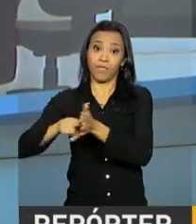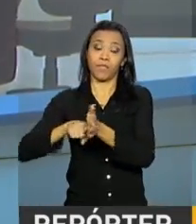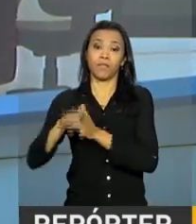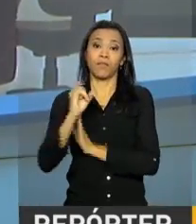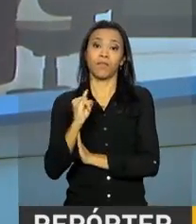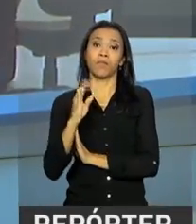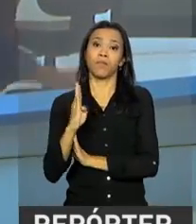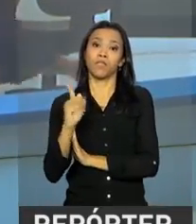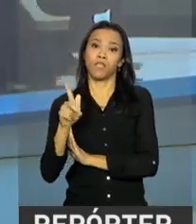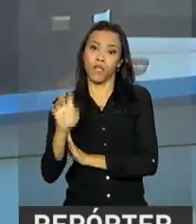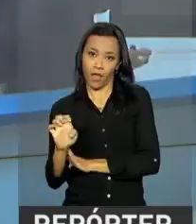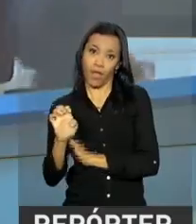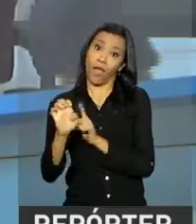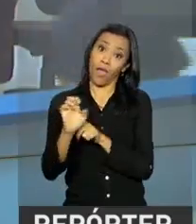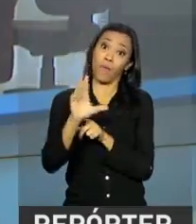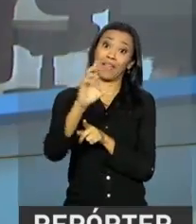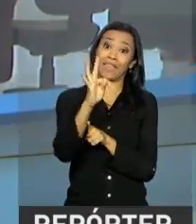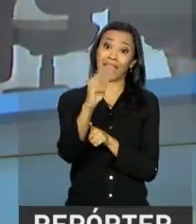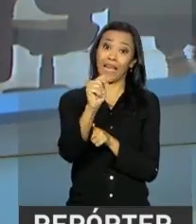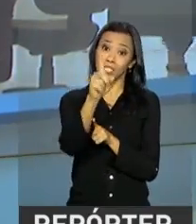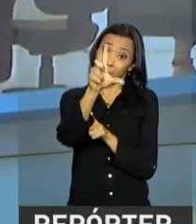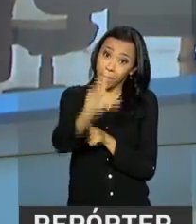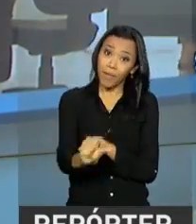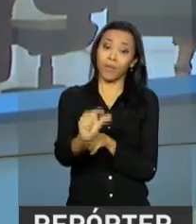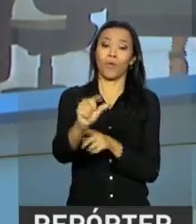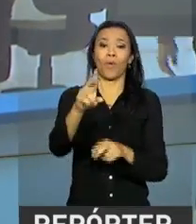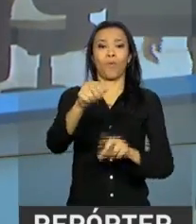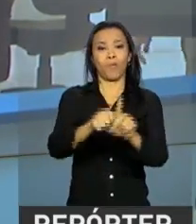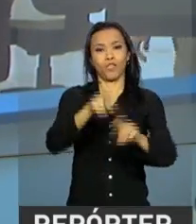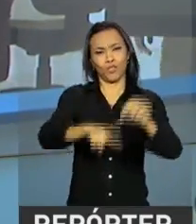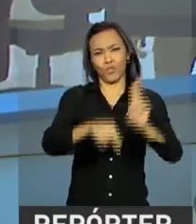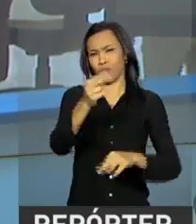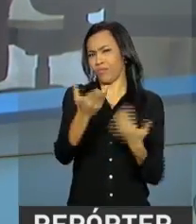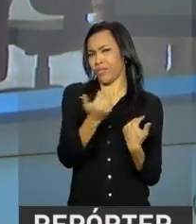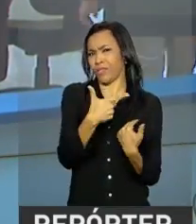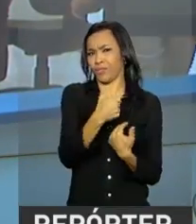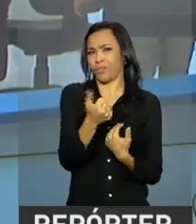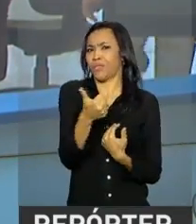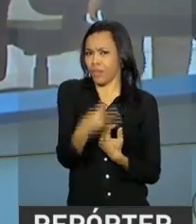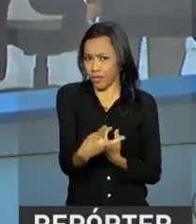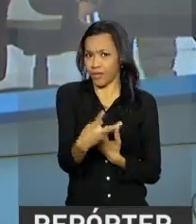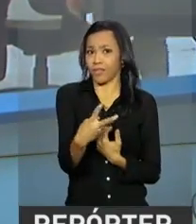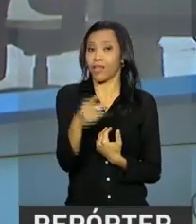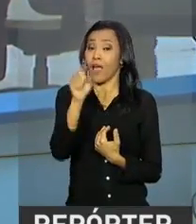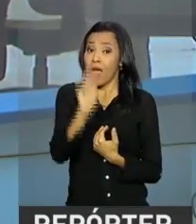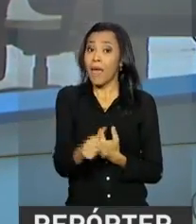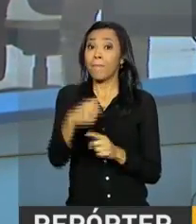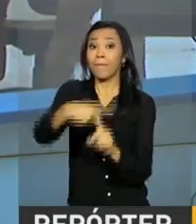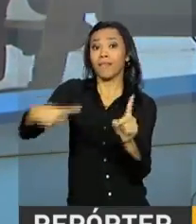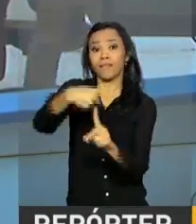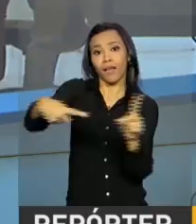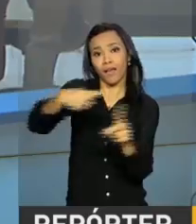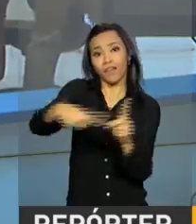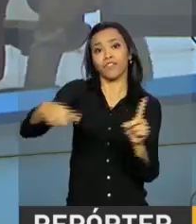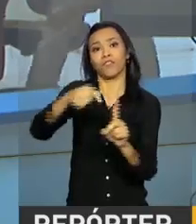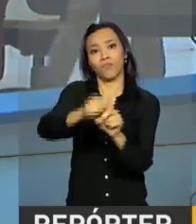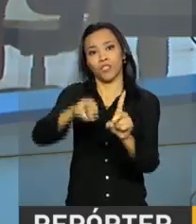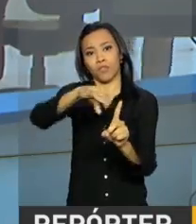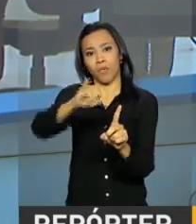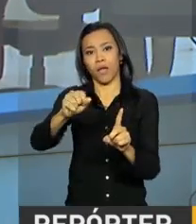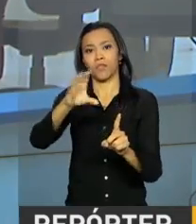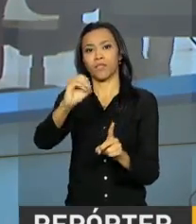IBGE. A taxa é a menor para o mês de junho desde 2013. O índice é menos da metade da taxa de maio, que foi